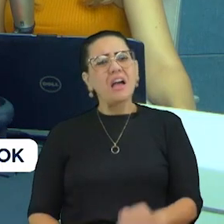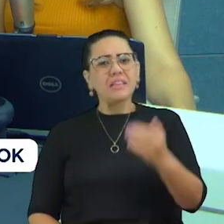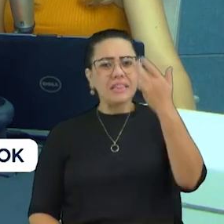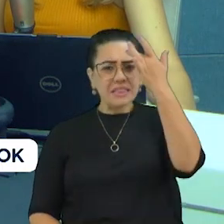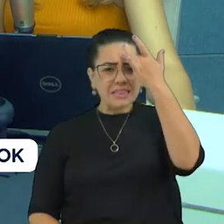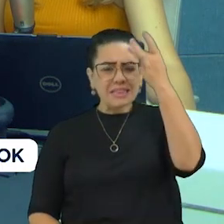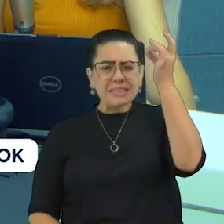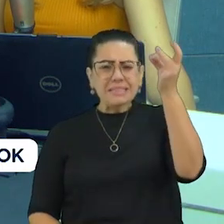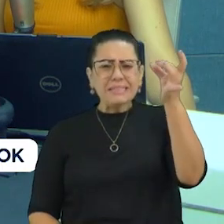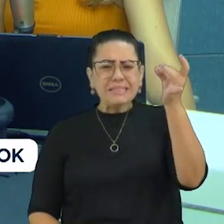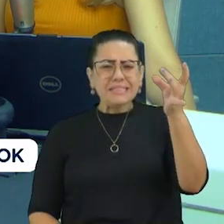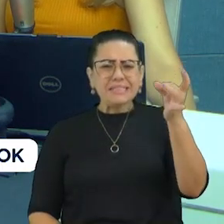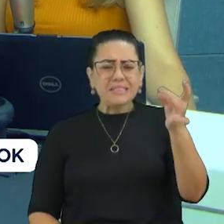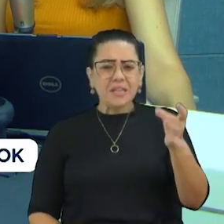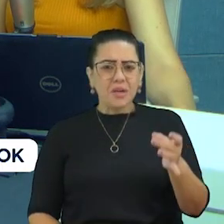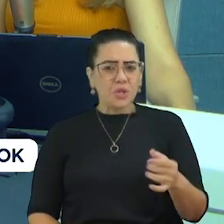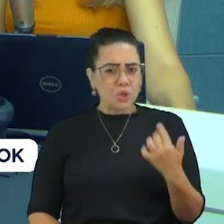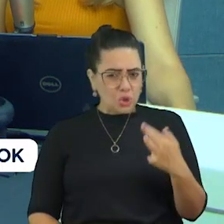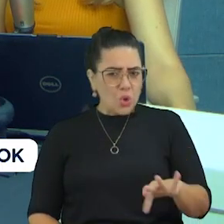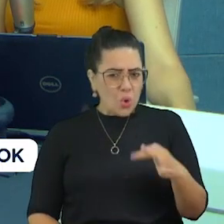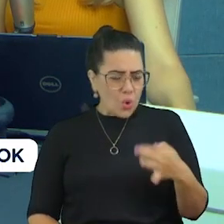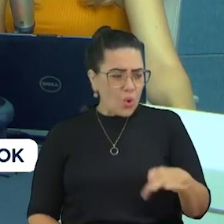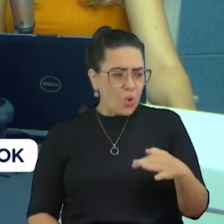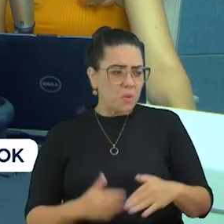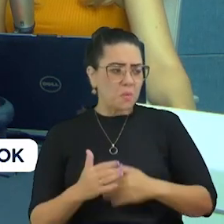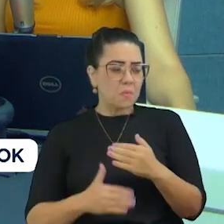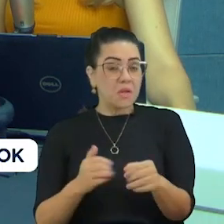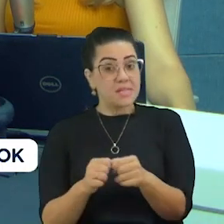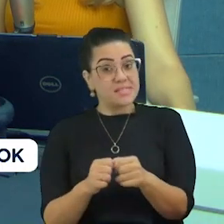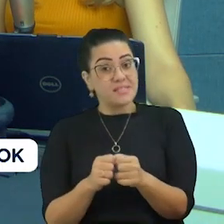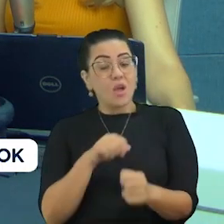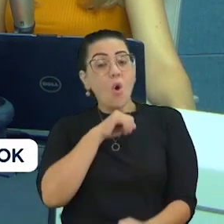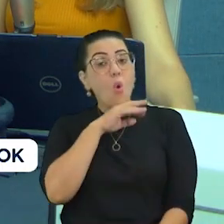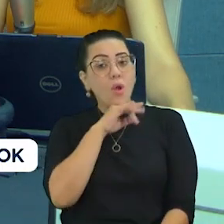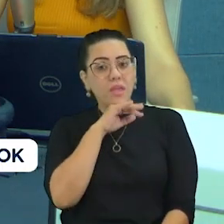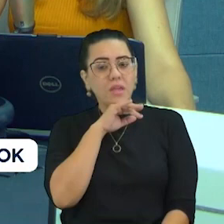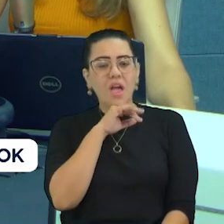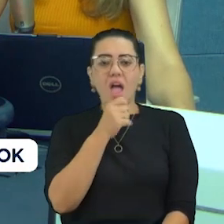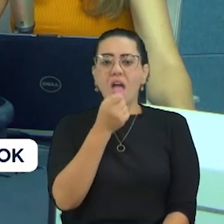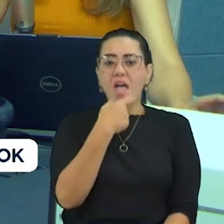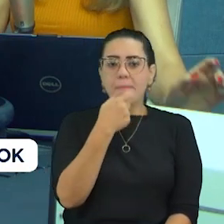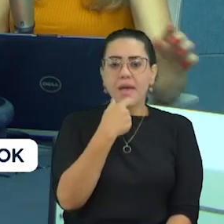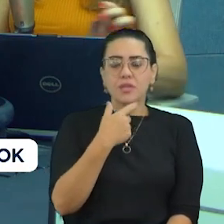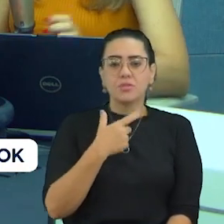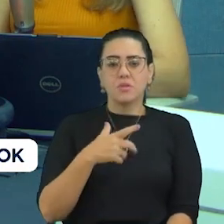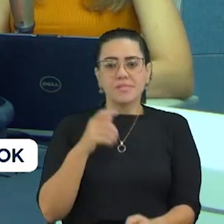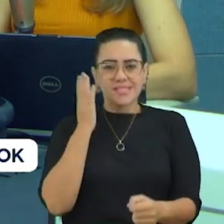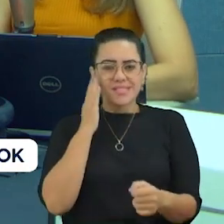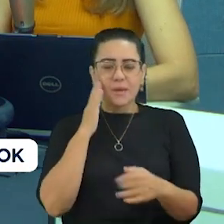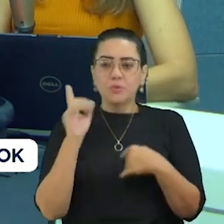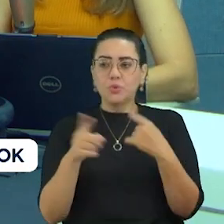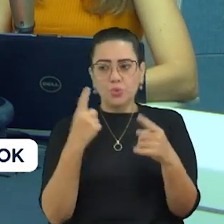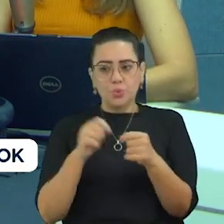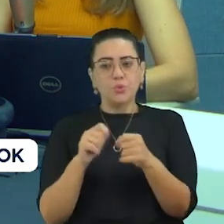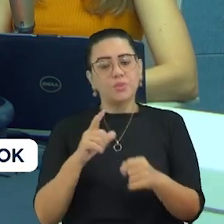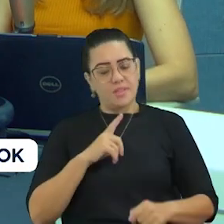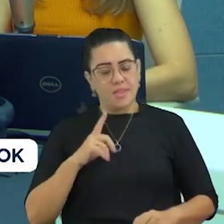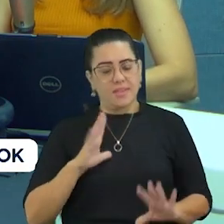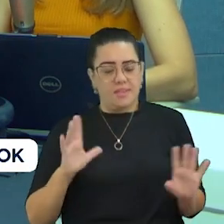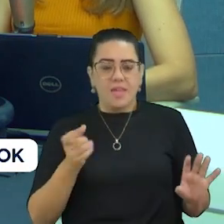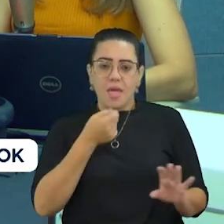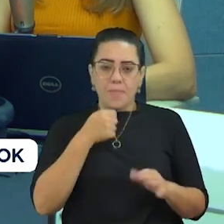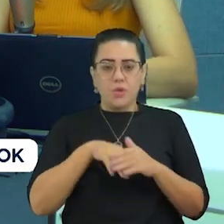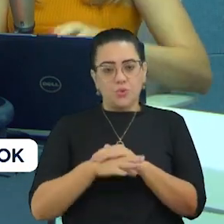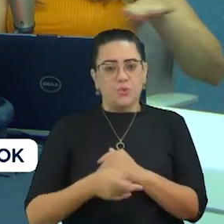cefaleia. Essa cefaleia pode ser por uma coisa grave. Aí eu tomo aquela medicação que todo mundo tem em casa, tá